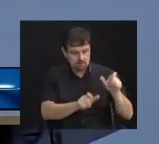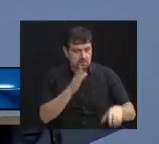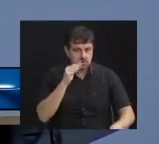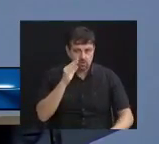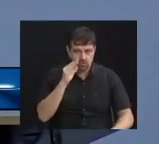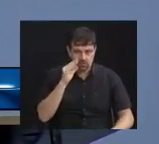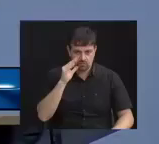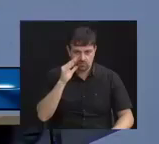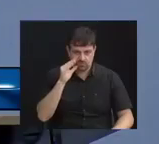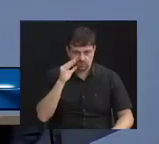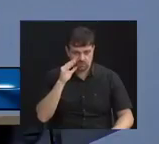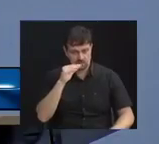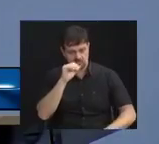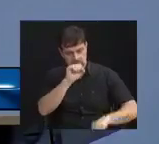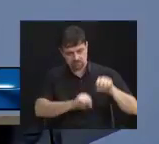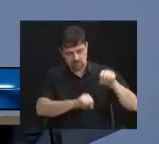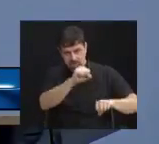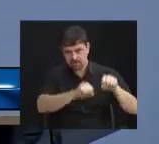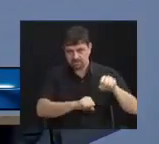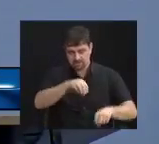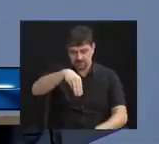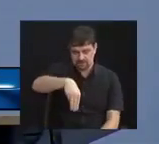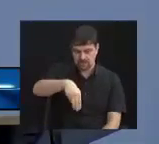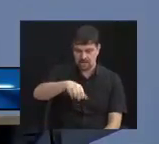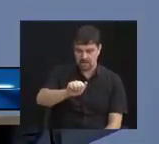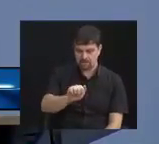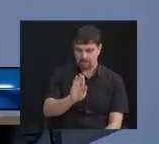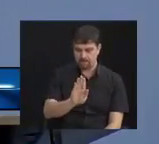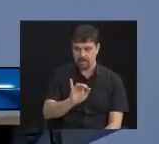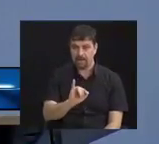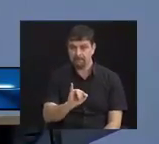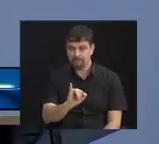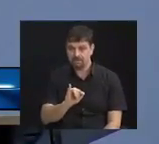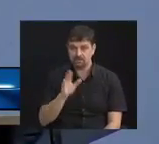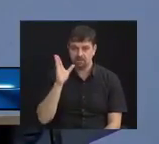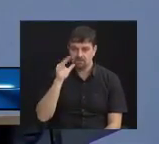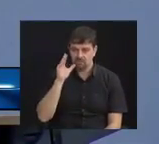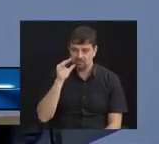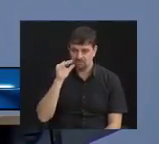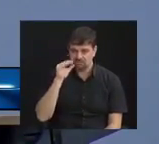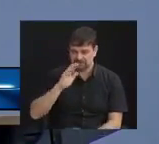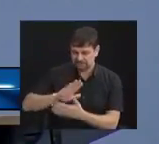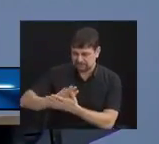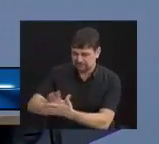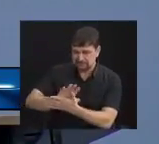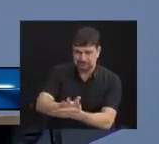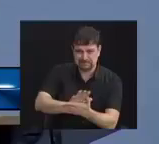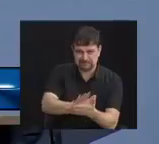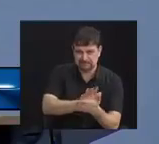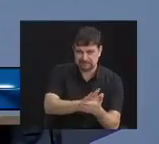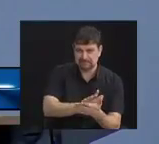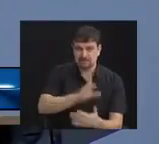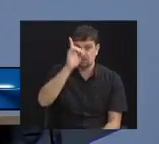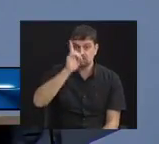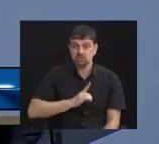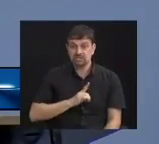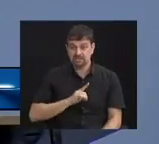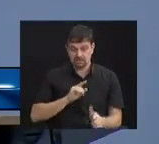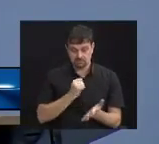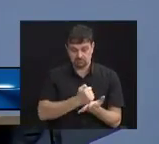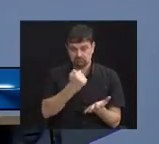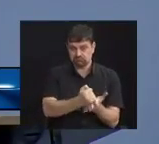trabalhadores e trabalhadoras da MAB que estão sendo excluídos dos seus direitos